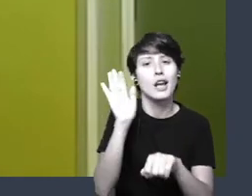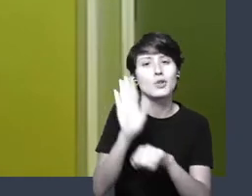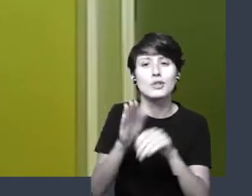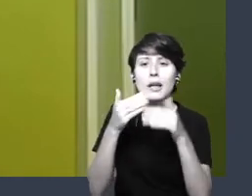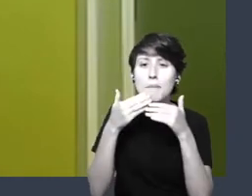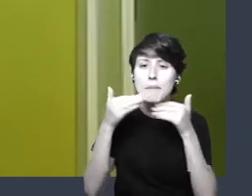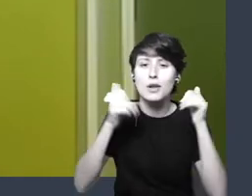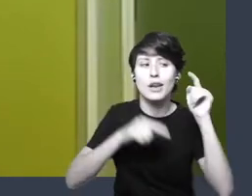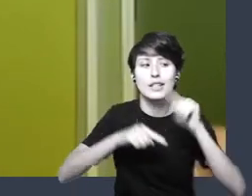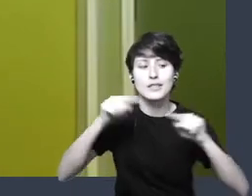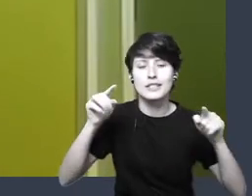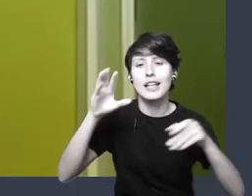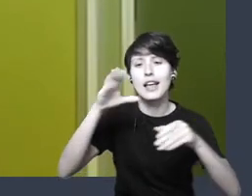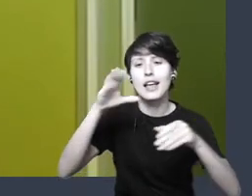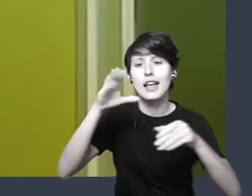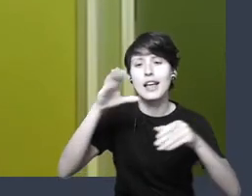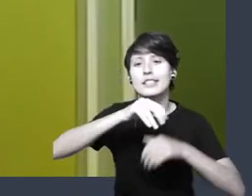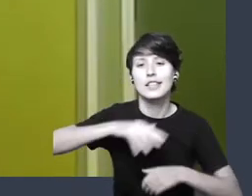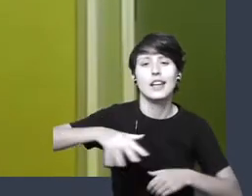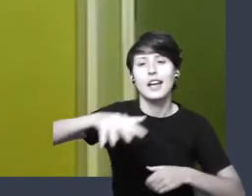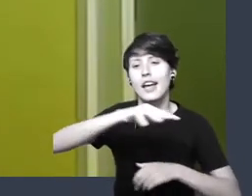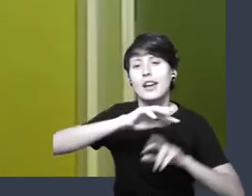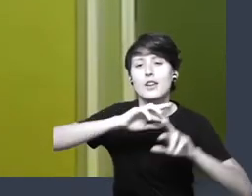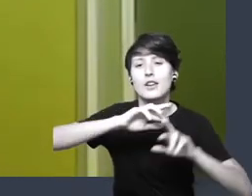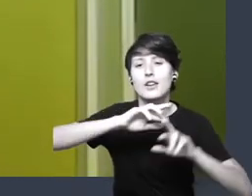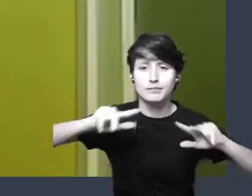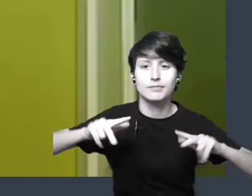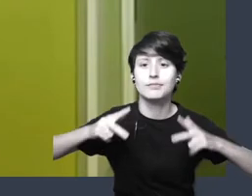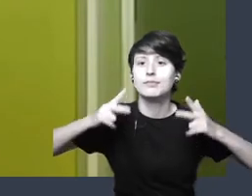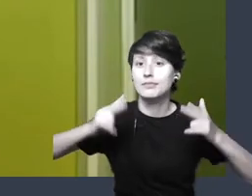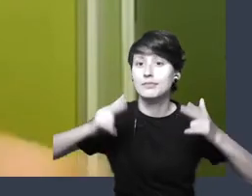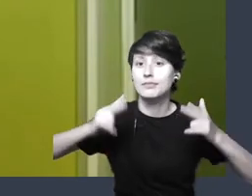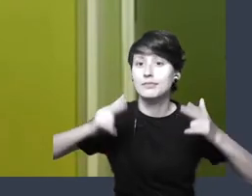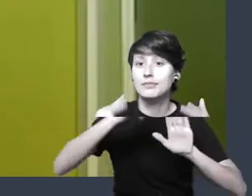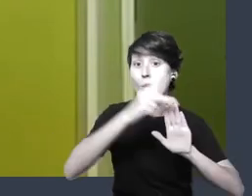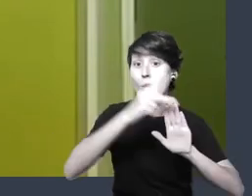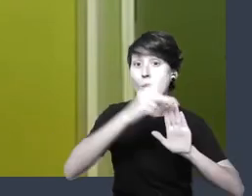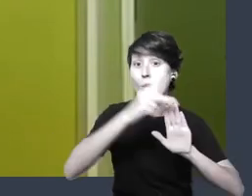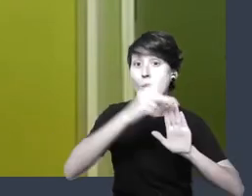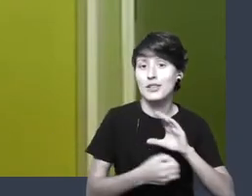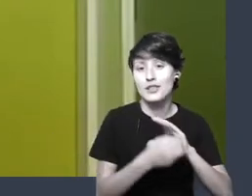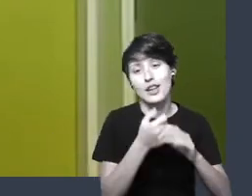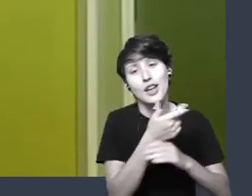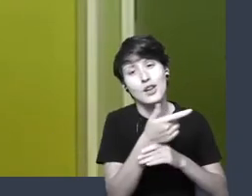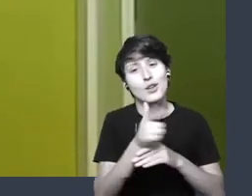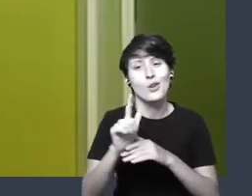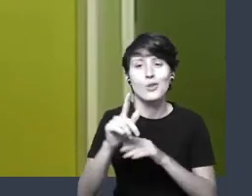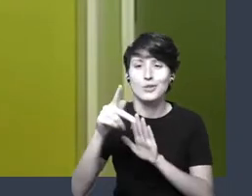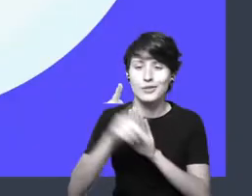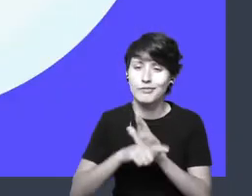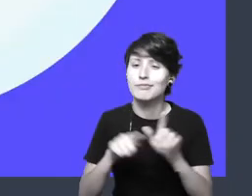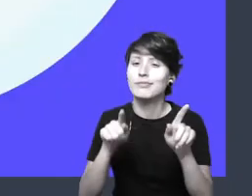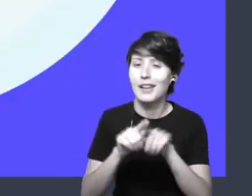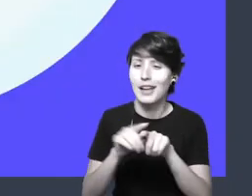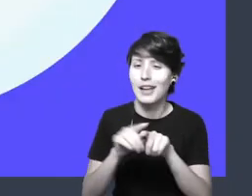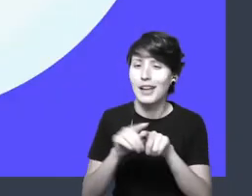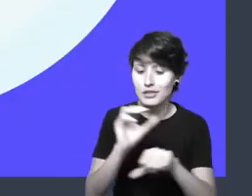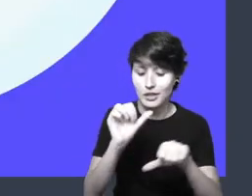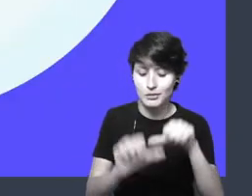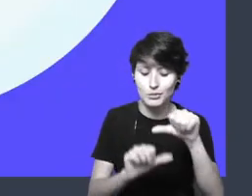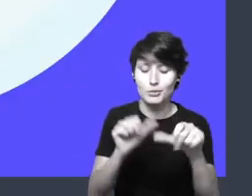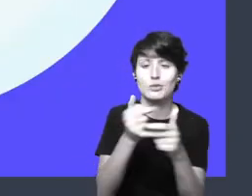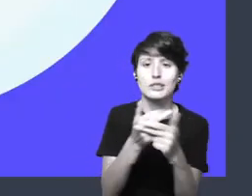nessas áreas. Várias iniciativas como AI Inclusive, Black in AI e outras iniciativas estão ajudando a mudar isso. Mas